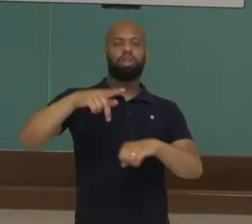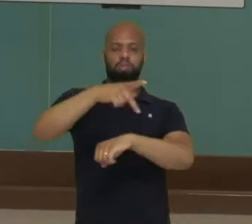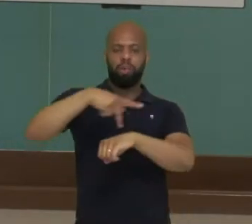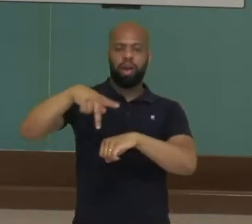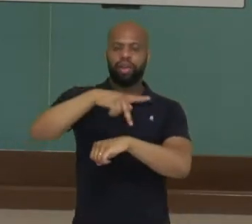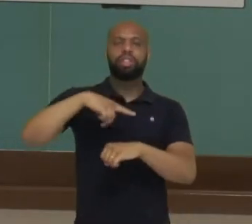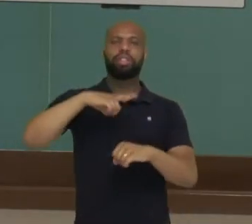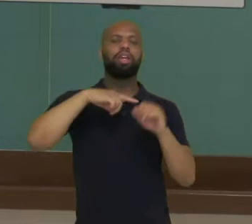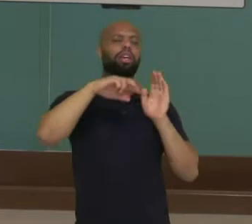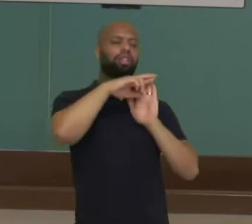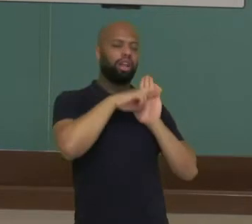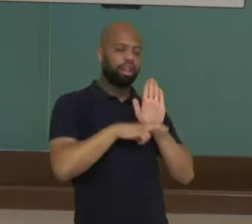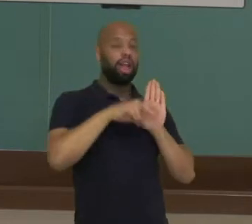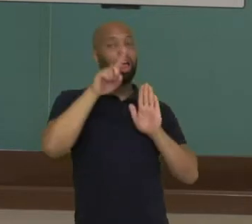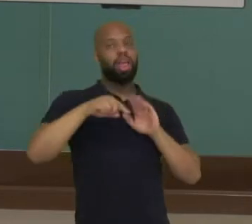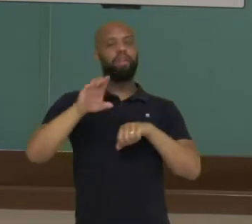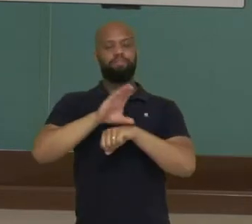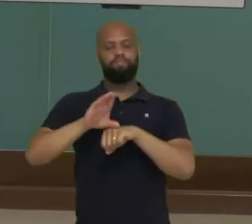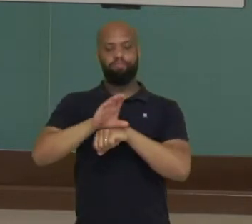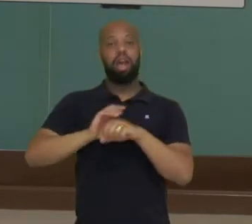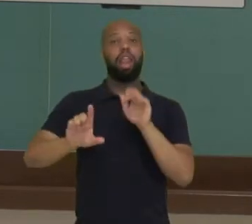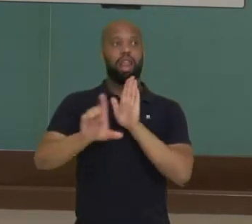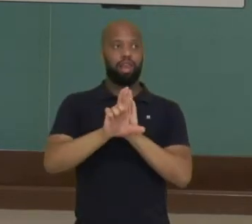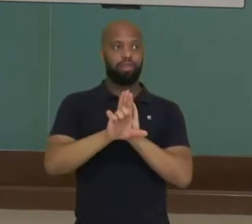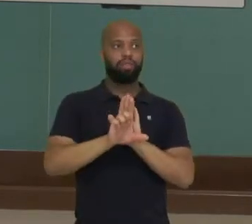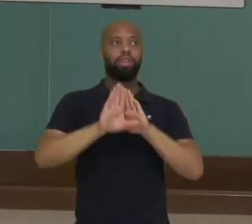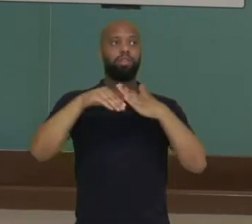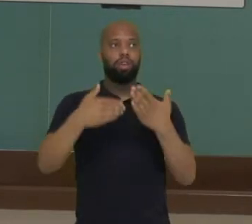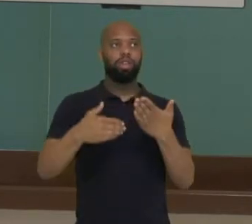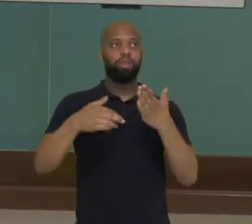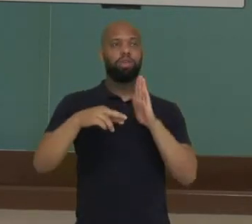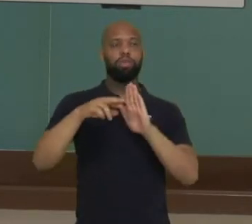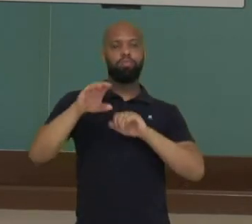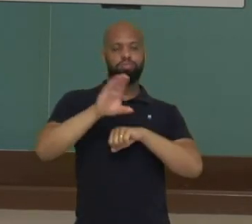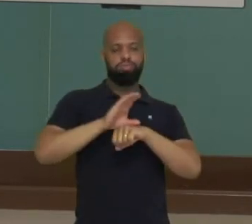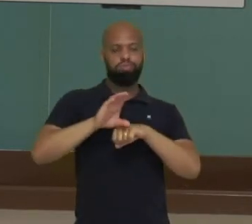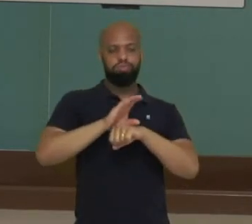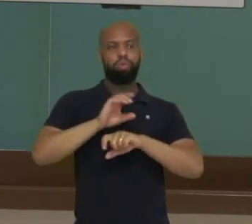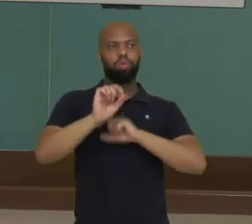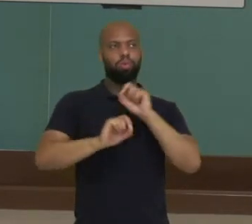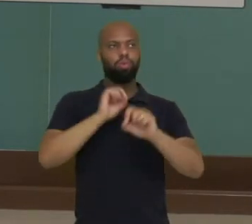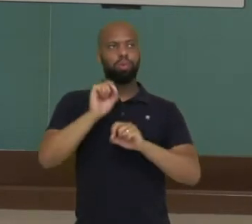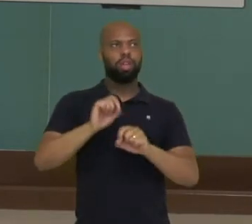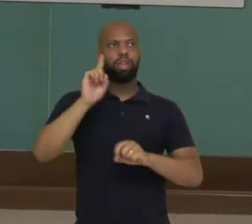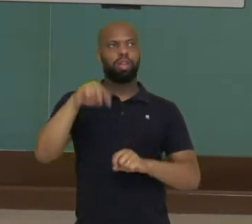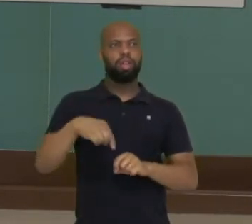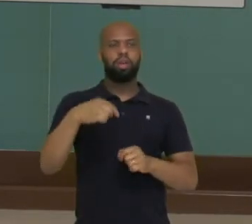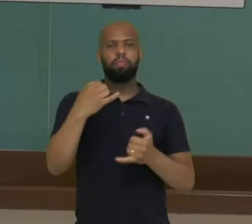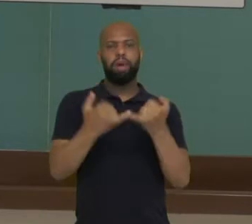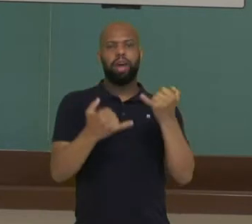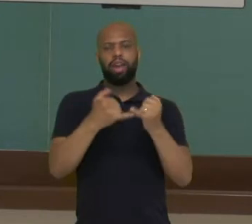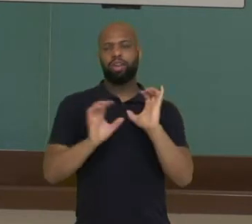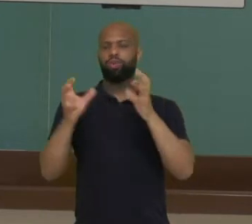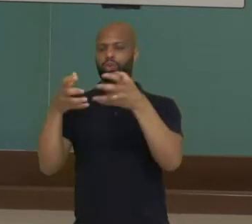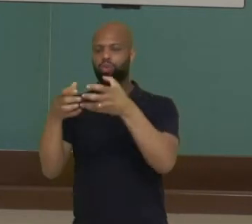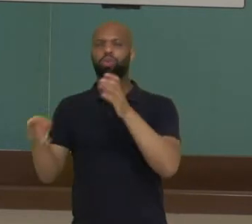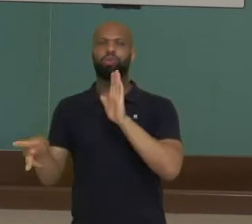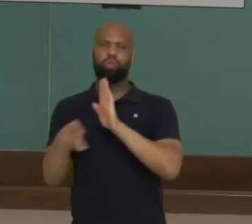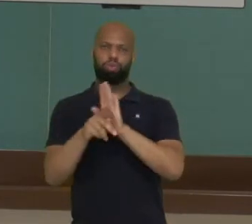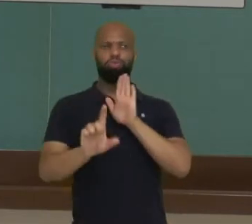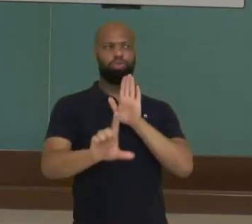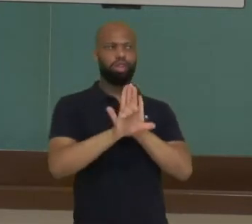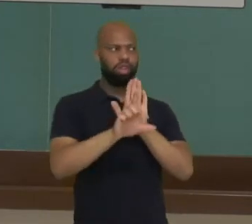têm uma constituição. Uma constituição é algo mais ou menos como se fosse um conjunto de leis que